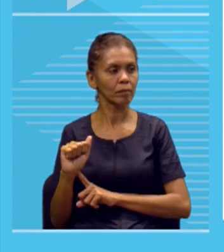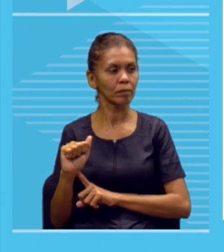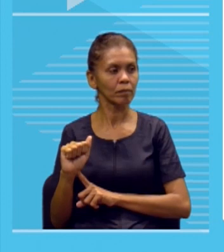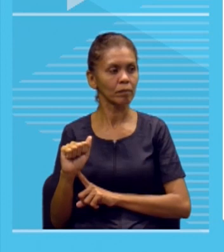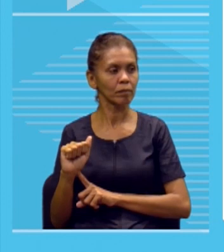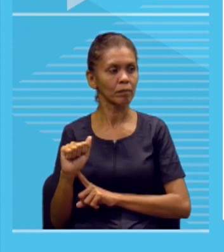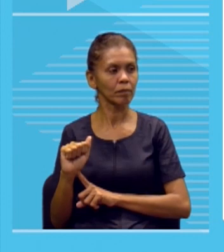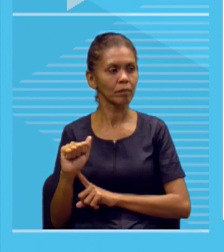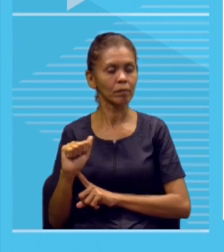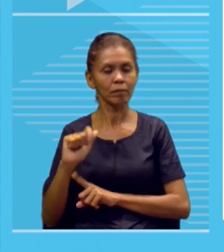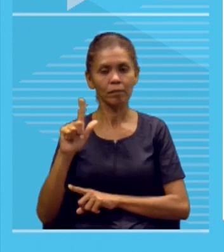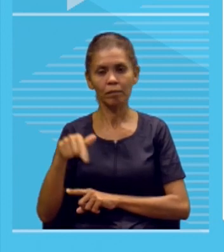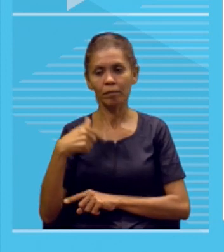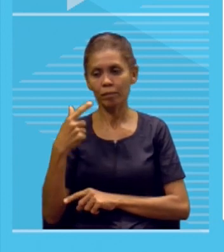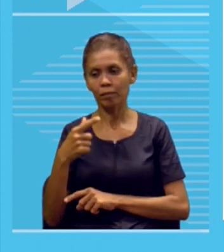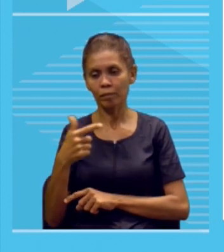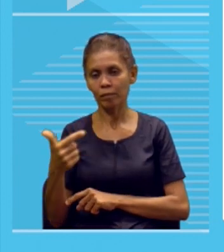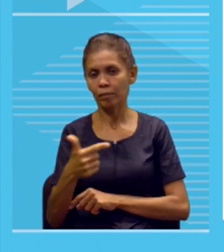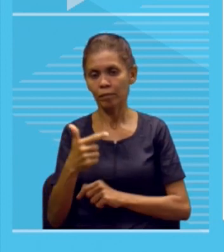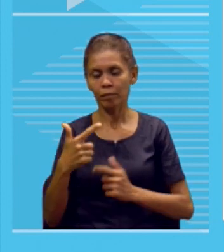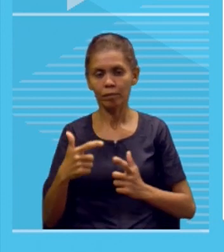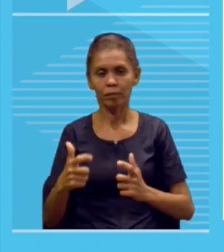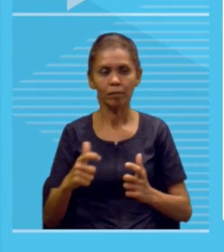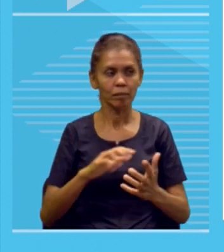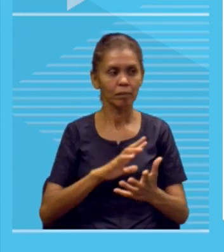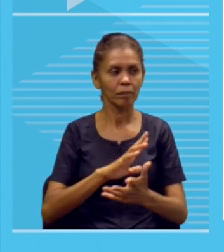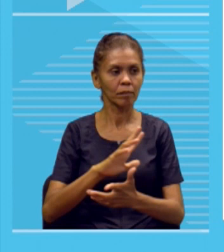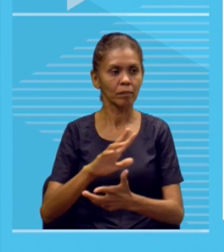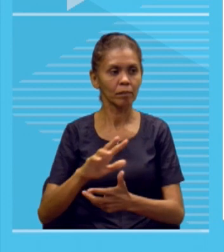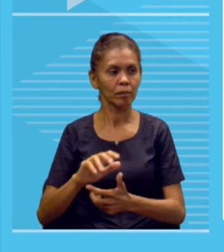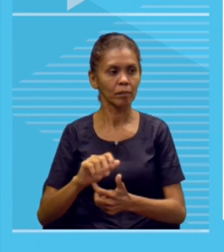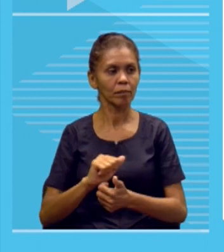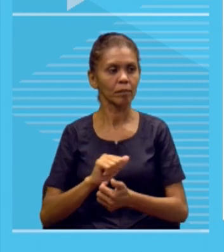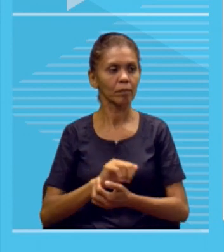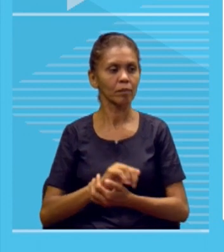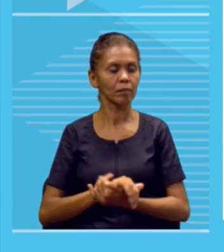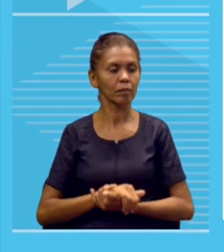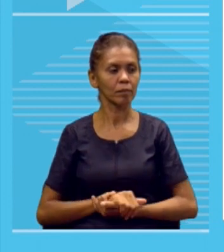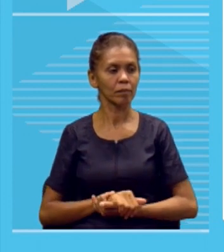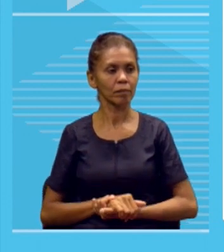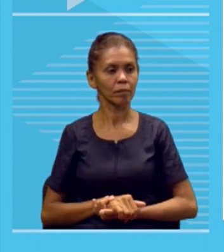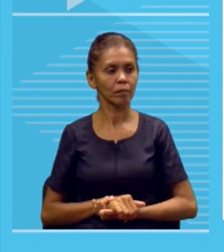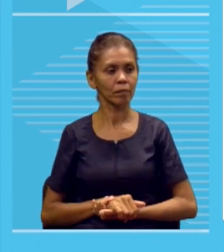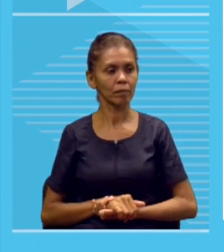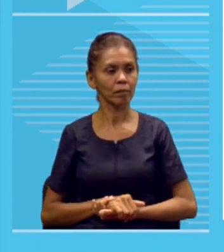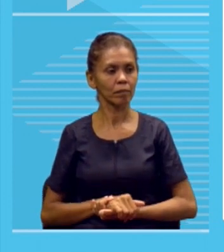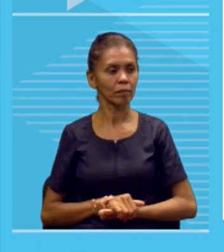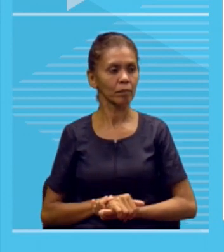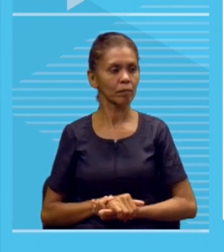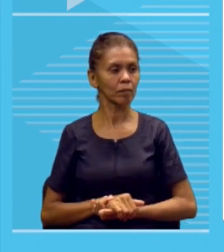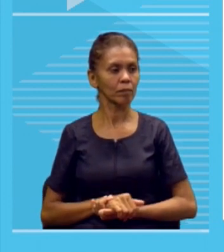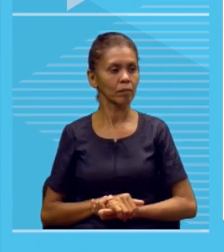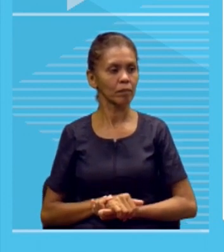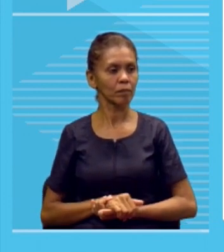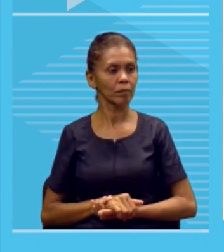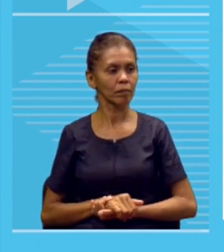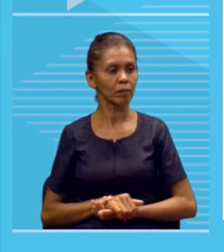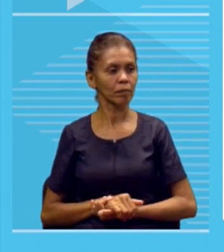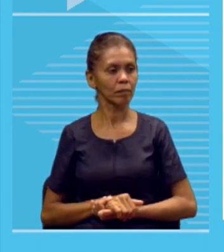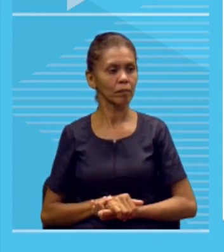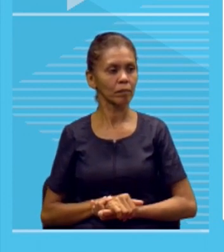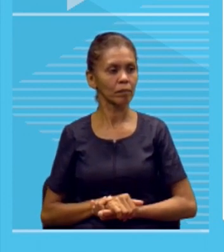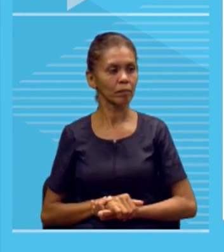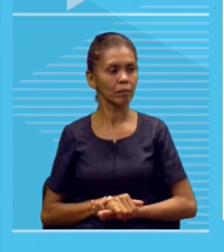Bom, após a Segunda Guerra Mundial, acentuou-se o processo de desconcentração